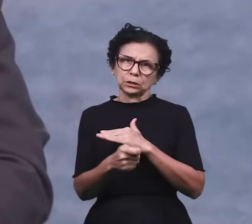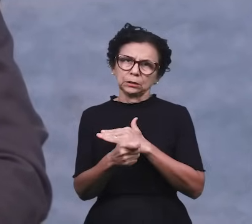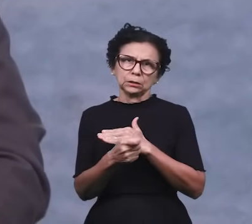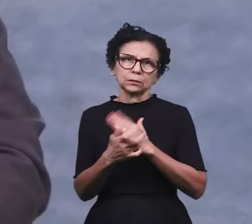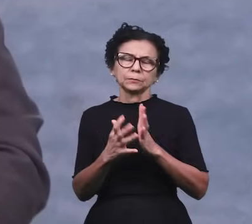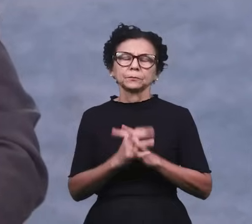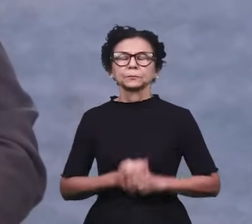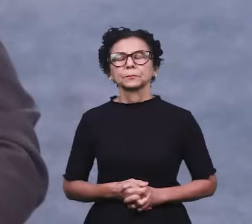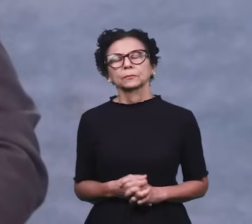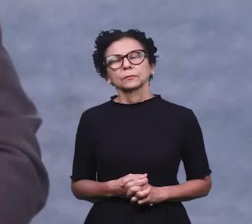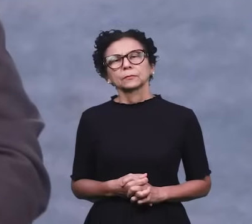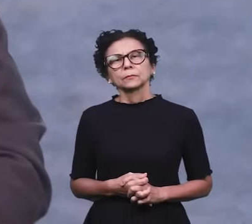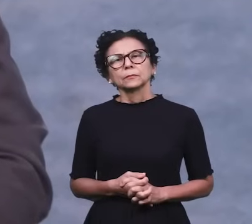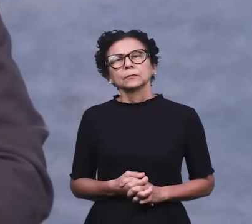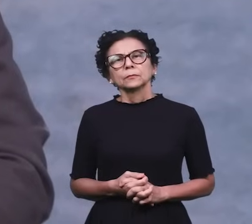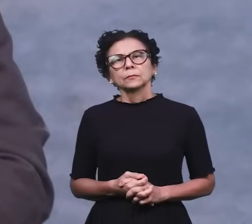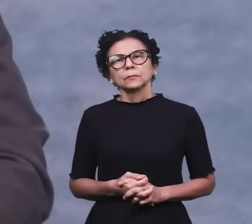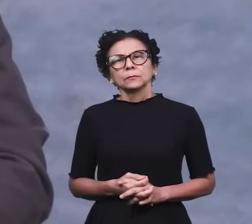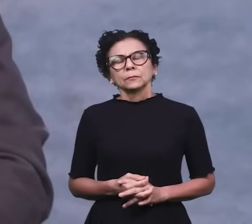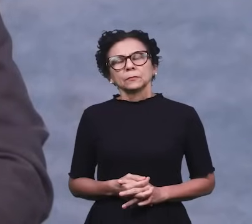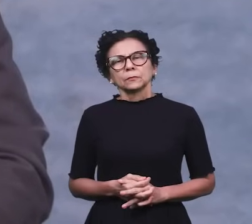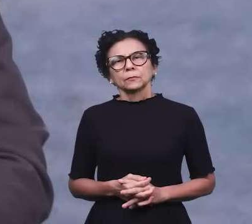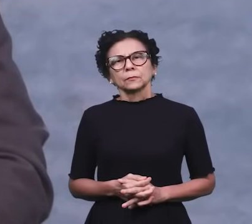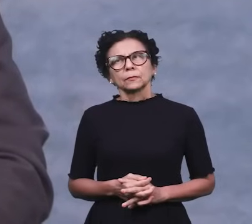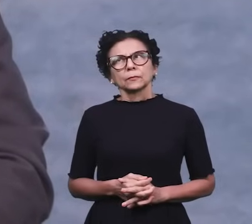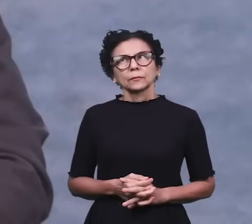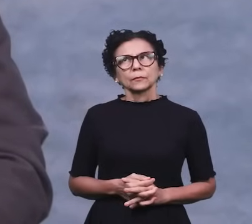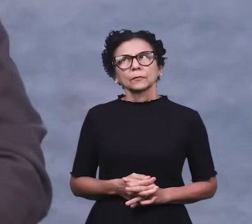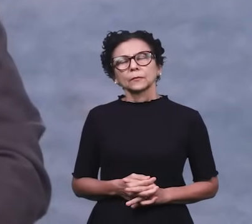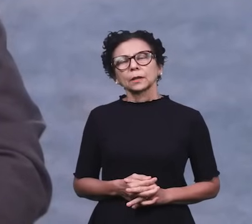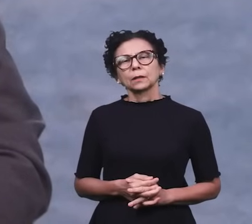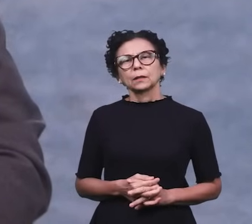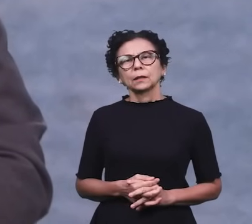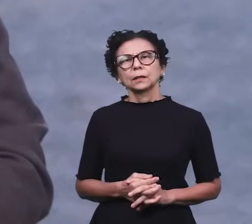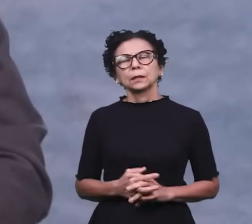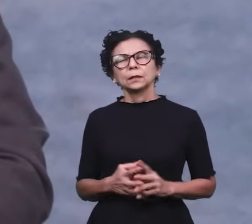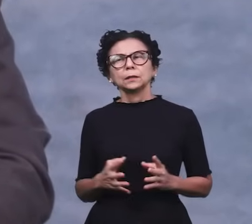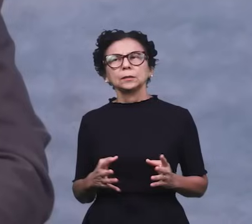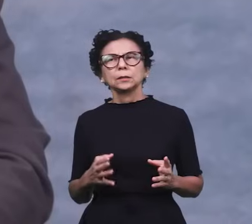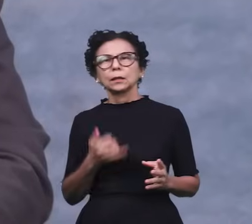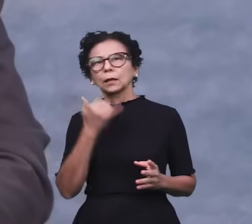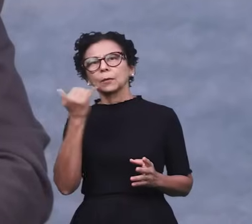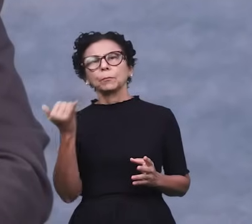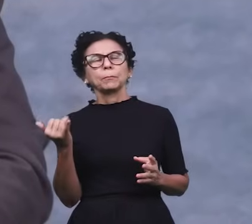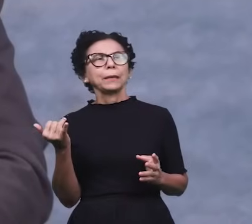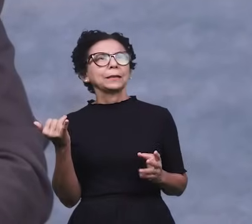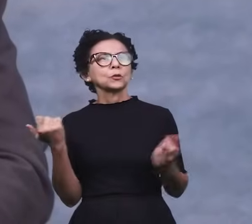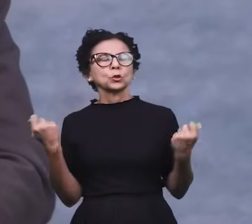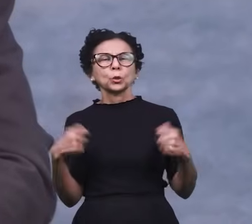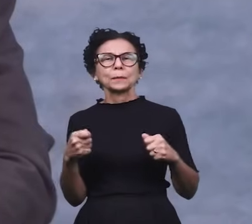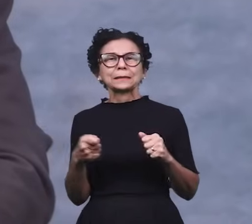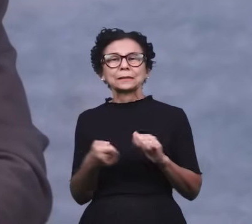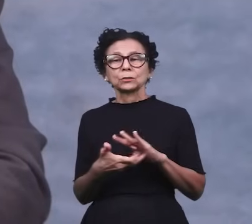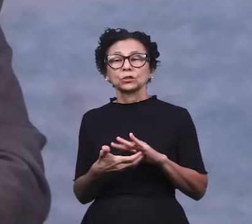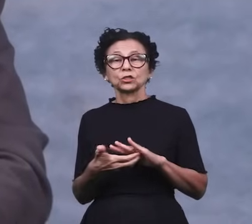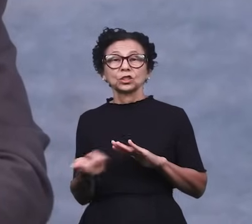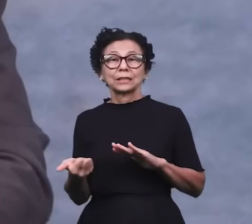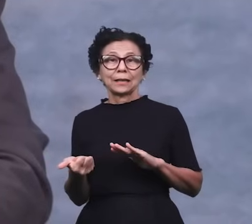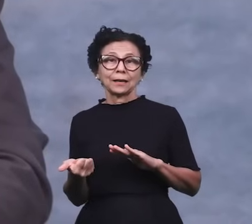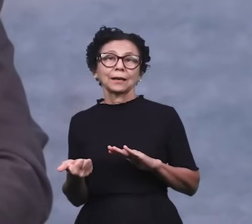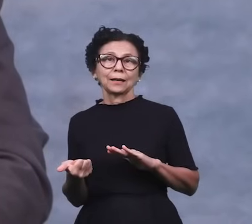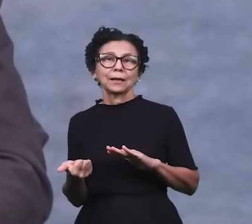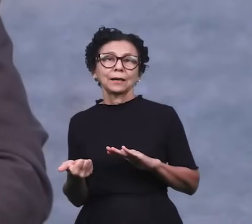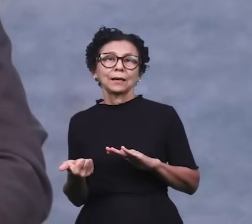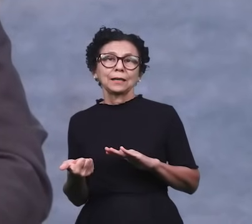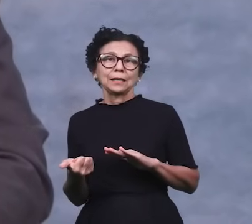num determinado fundo que esteja disponibilizado, e me aparece uma possibilidade de tirar esse recurso